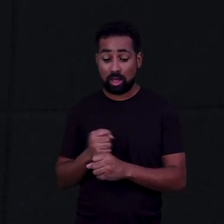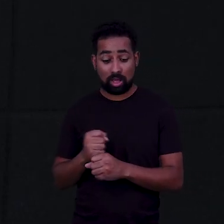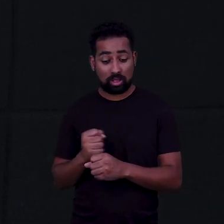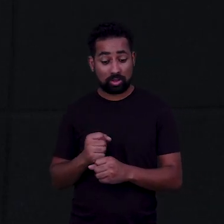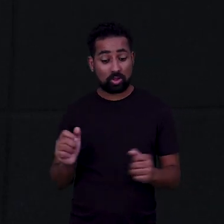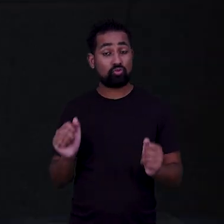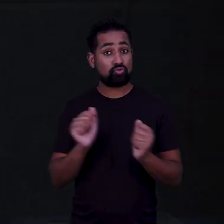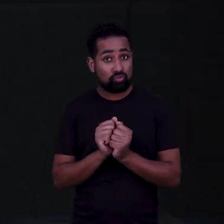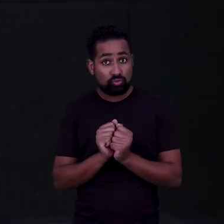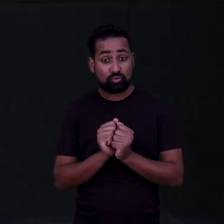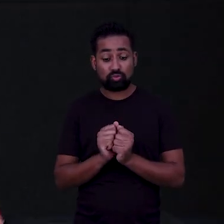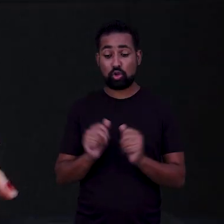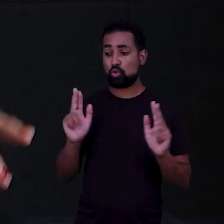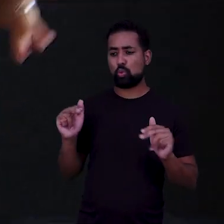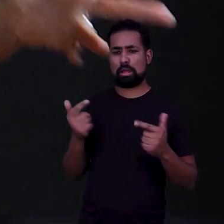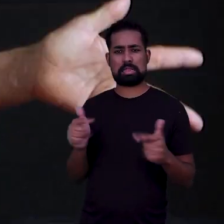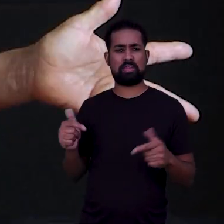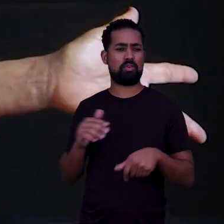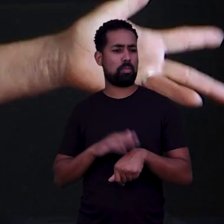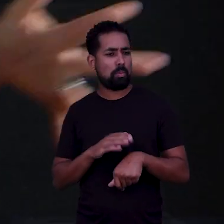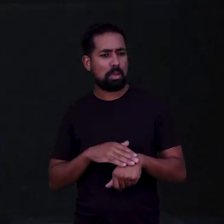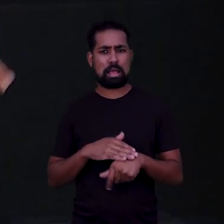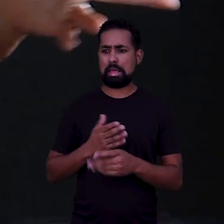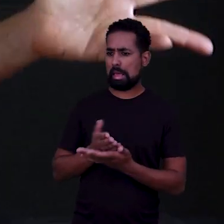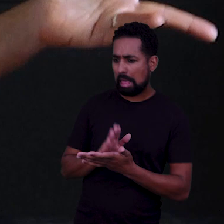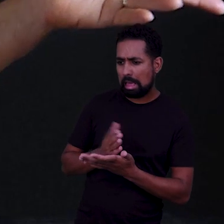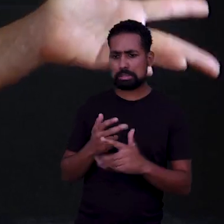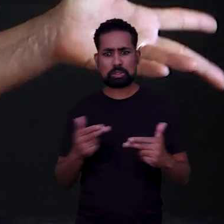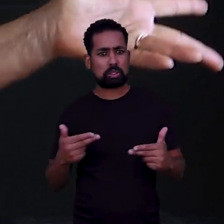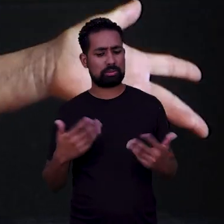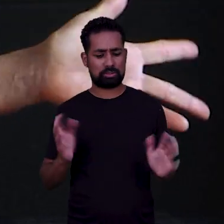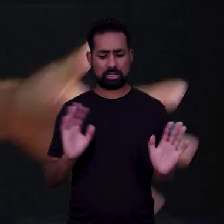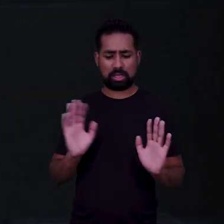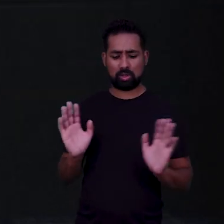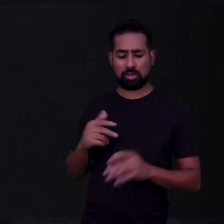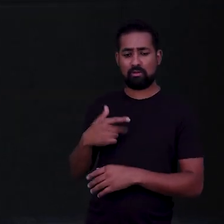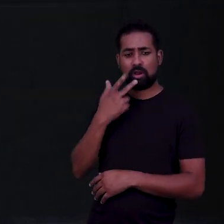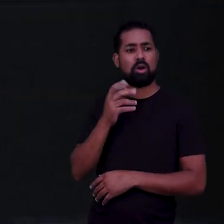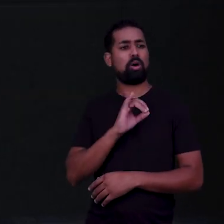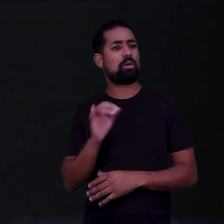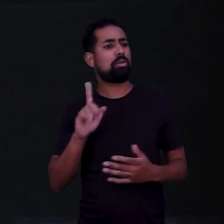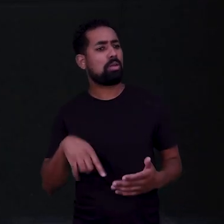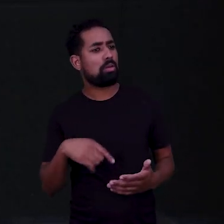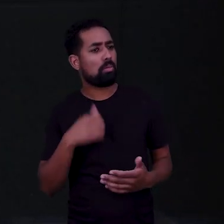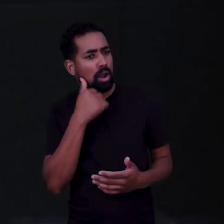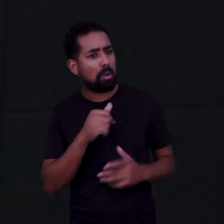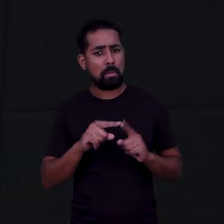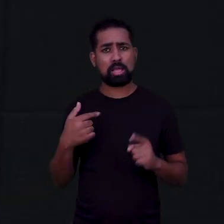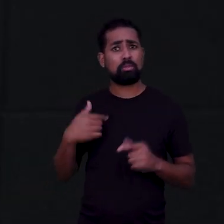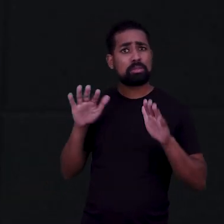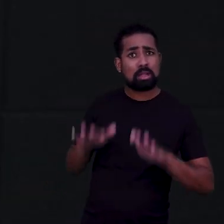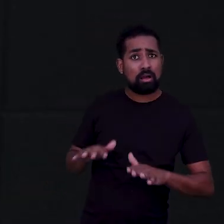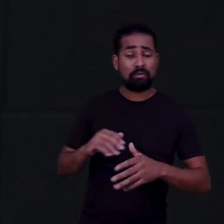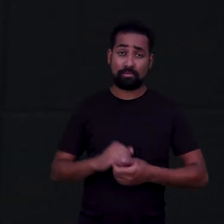com a Mônica. Nunca tive o momento de comunicar à família: oi, estou com uma mulher.